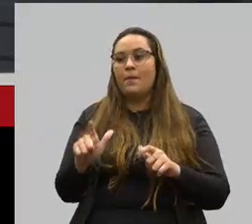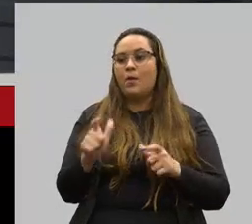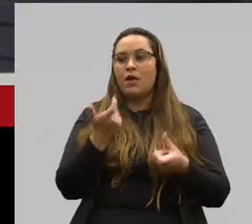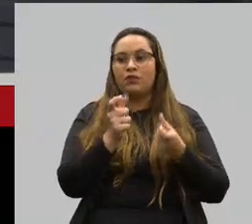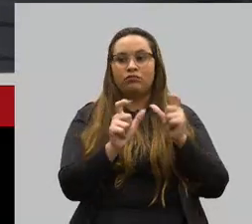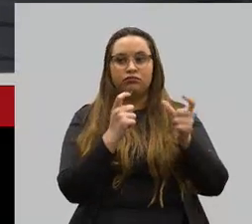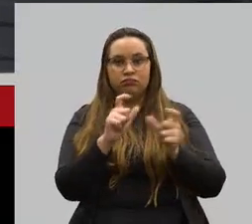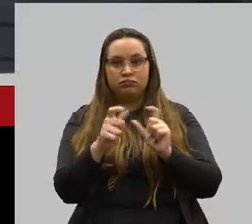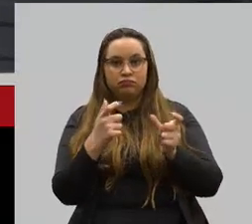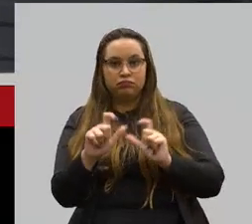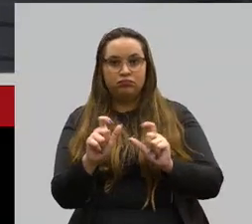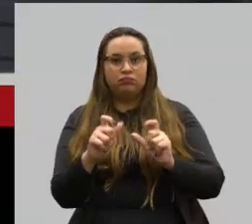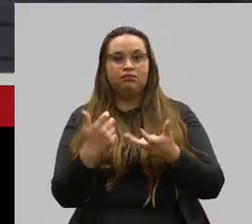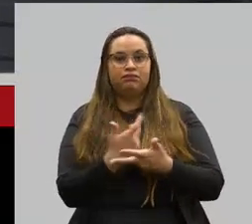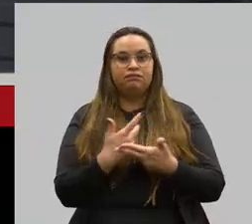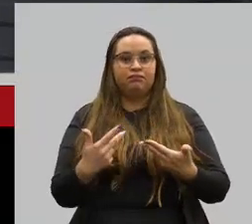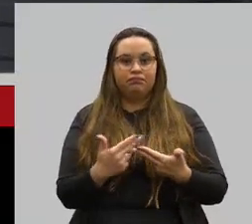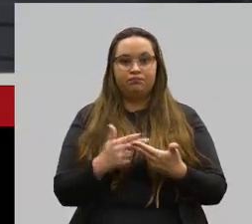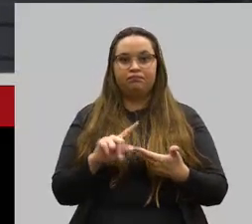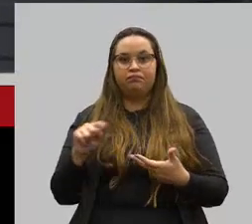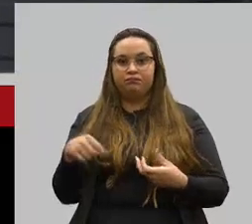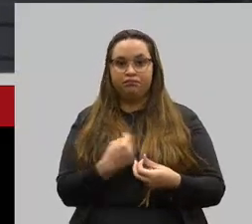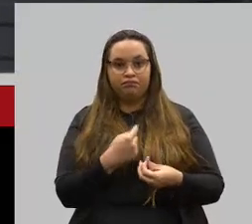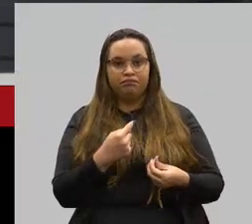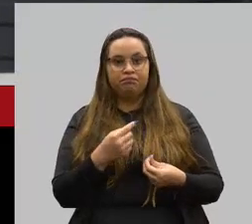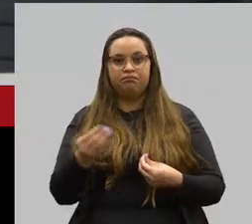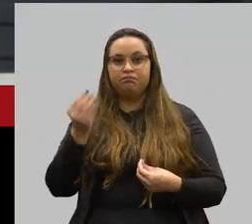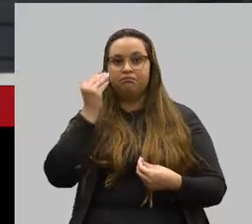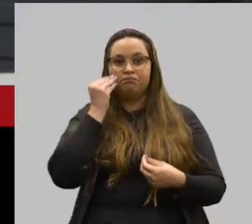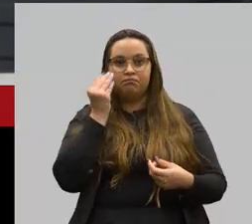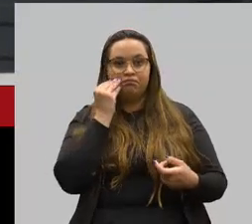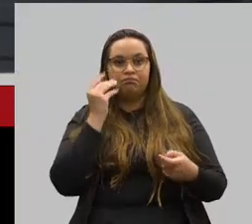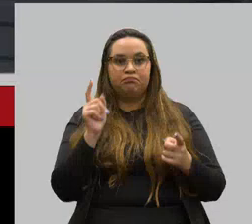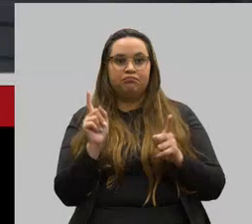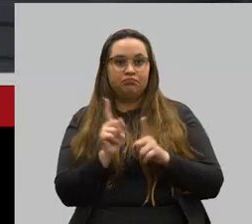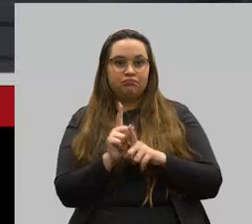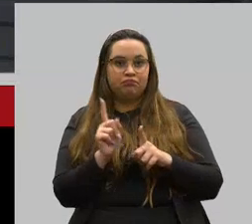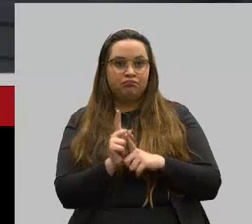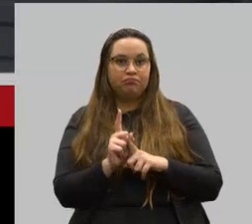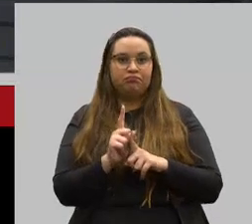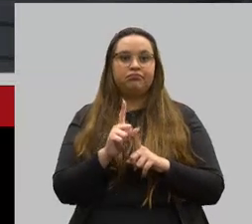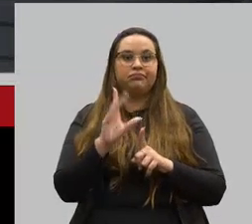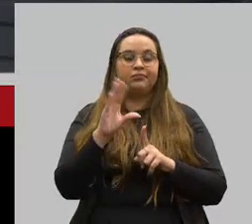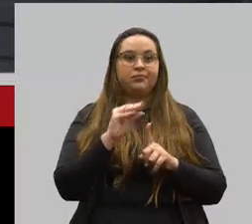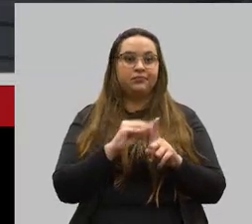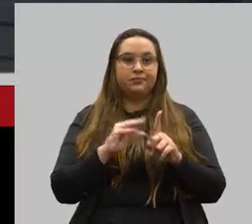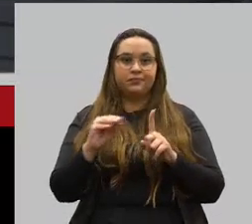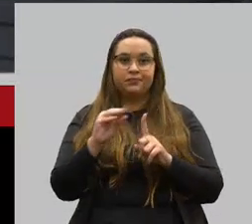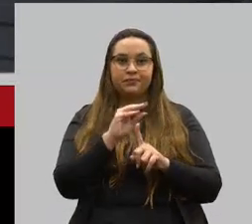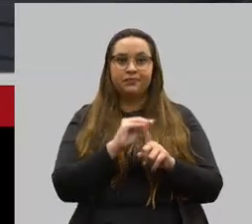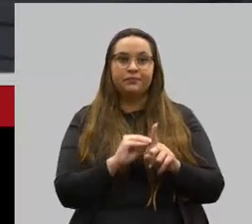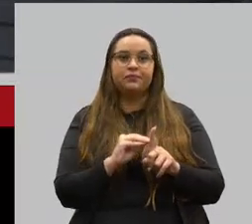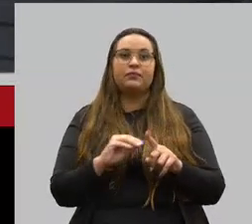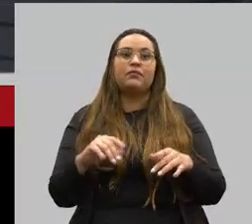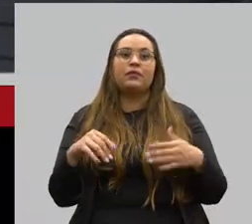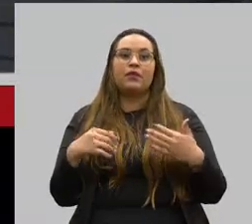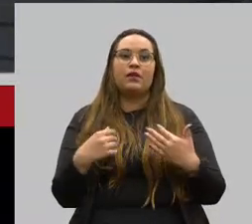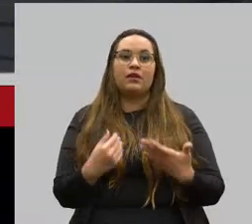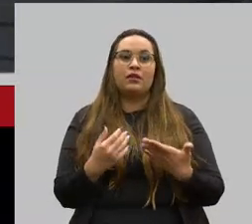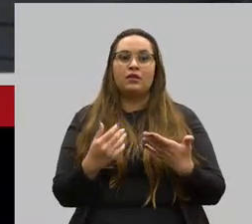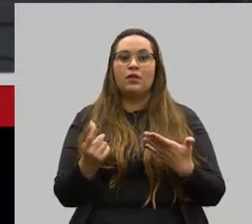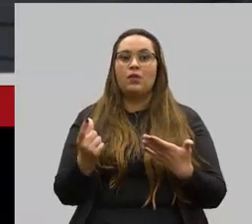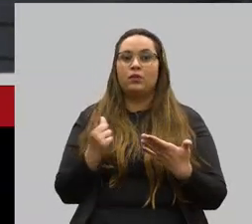extremamente cara a instituição tanto ao combate ao assédio moral quanto a assédio sexual então nós temos a instauração dos